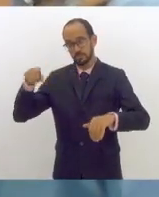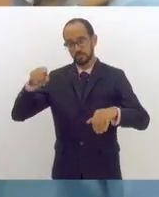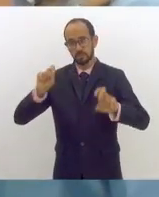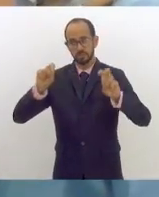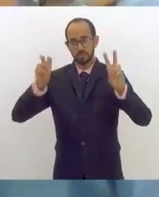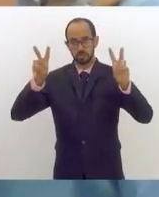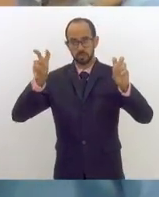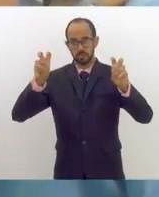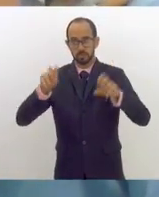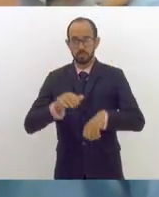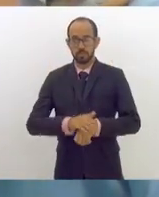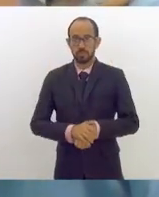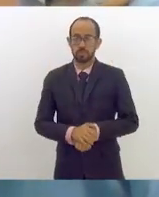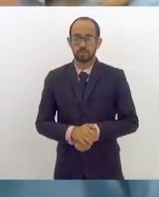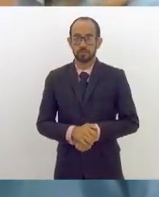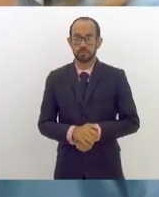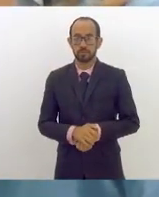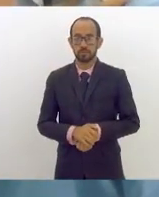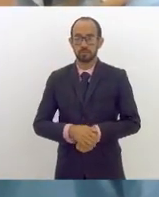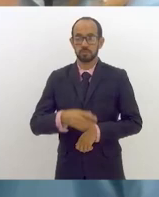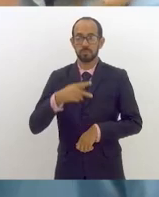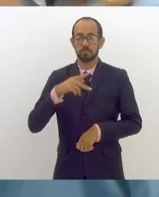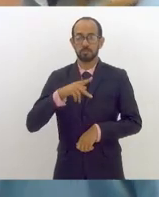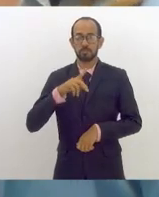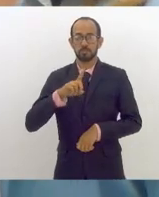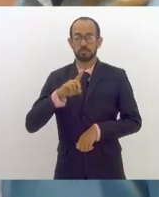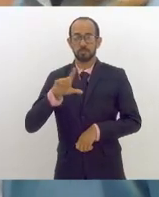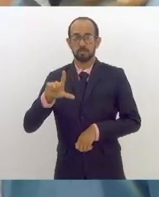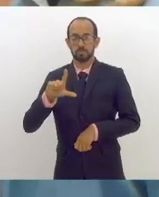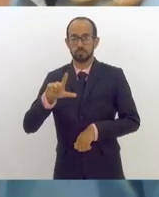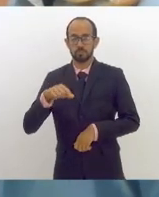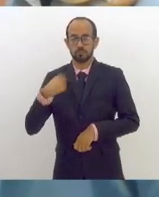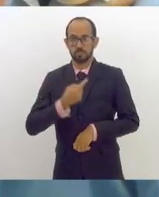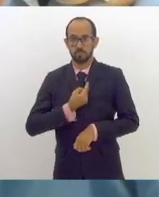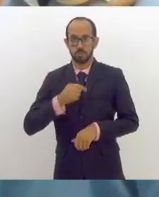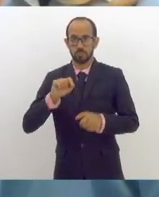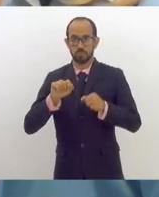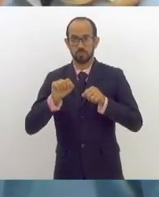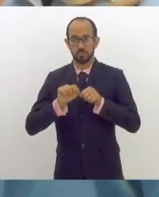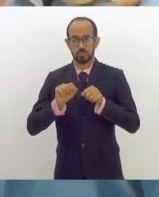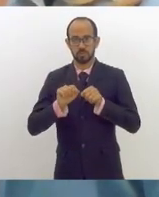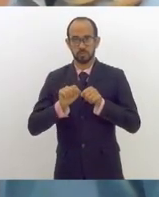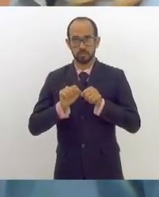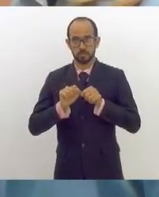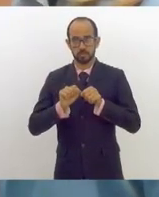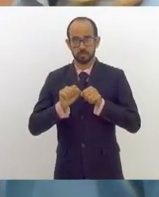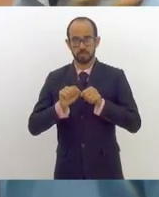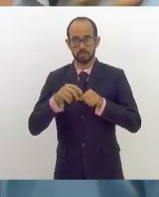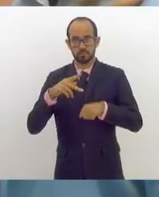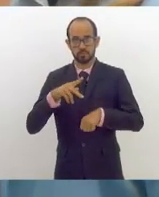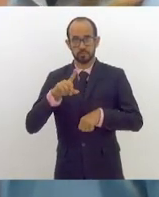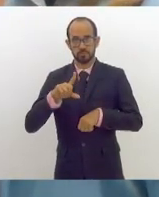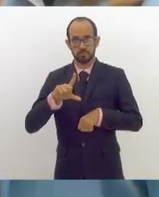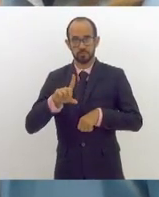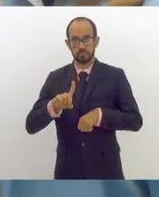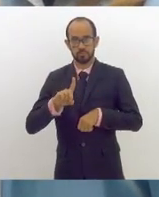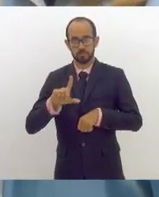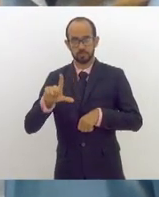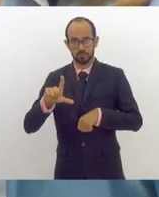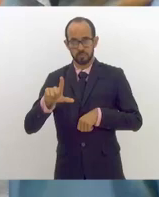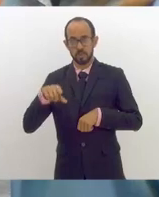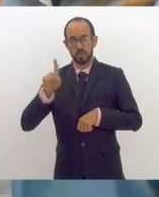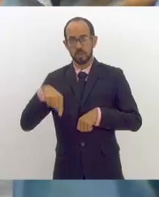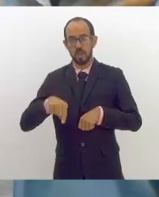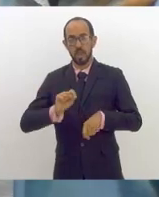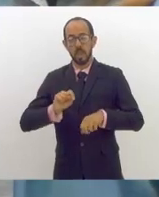ali sentado o pdl que nós estamos fazendo pdl e seu presente é projeto